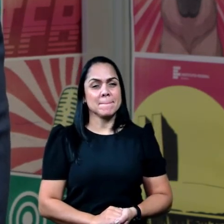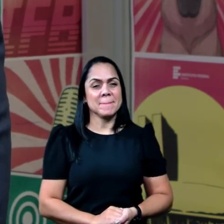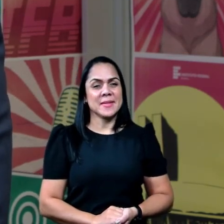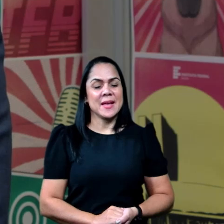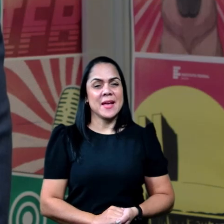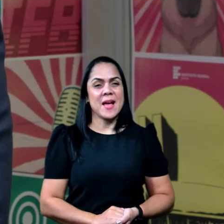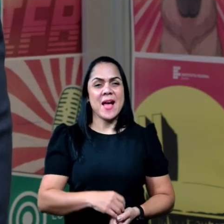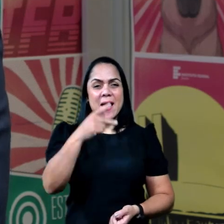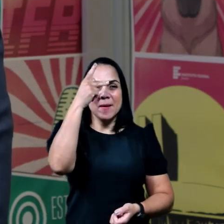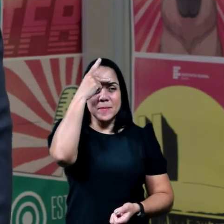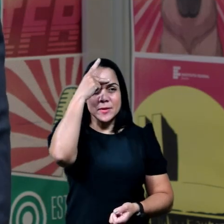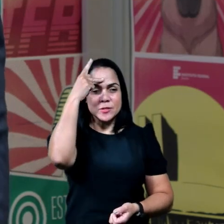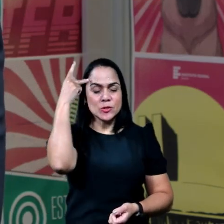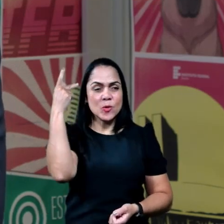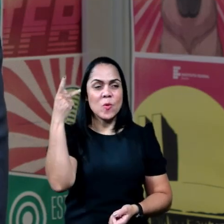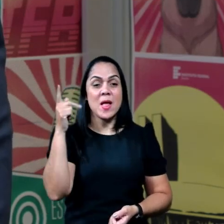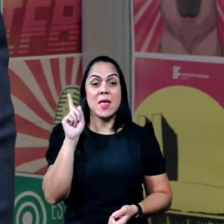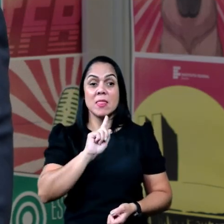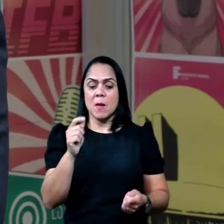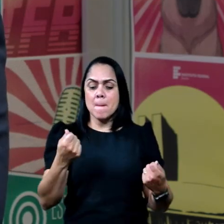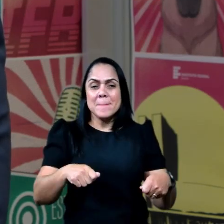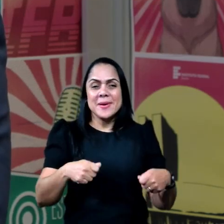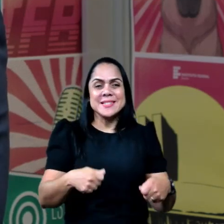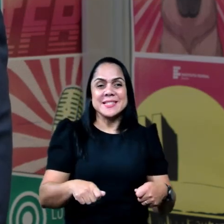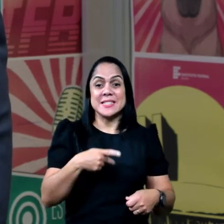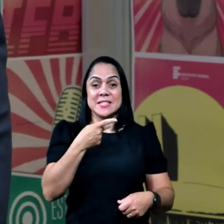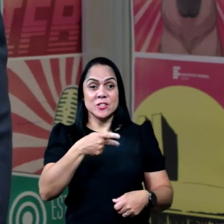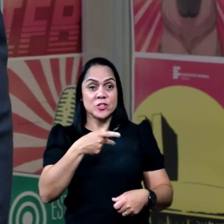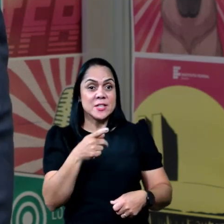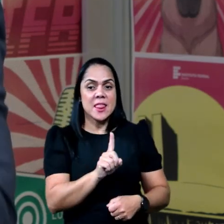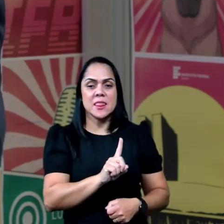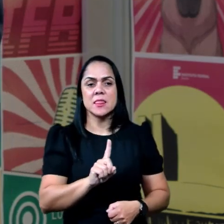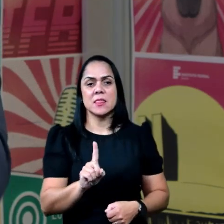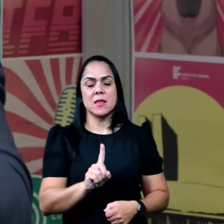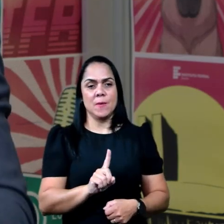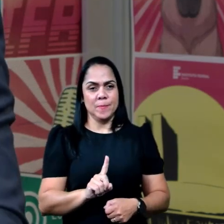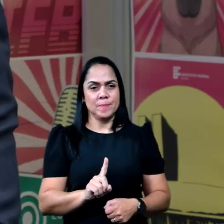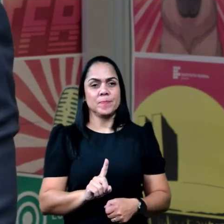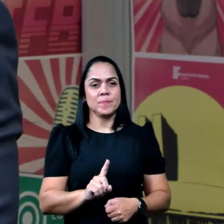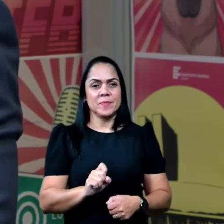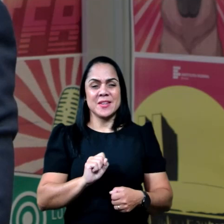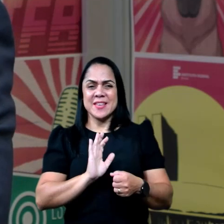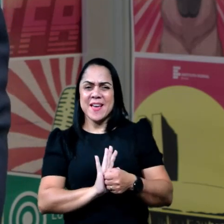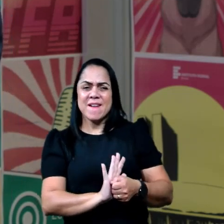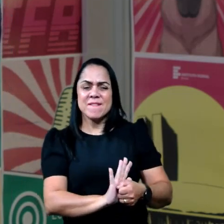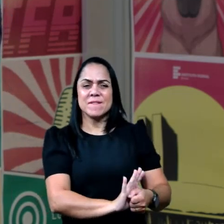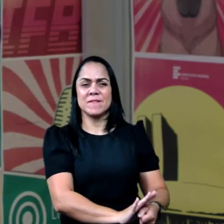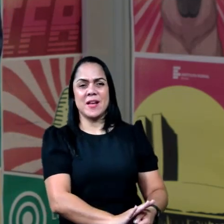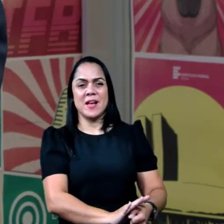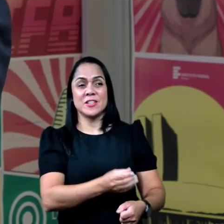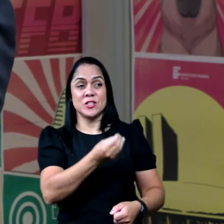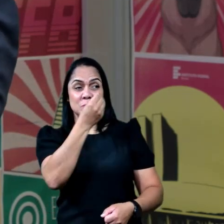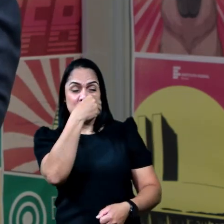indispensável que a pessoa diga não com todas as letras, que ela afaste o braço, que ela faça nesse